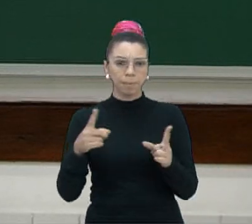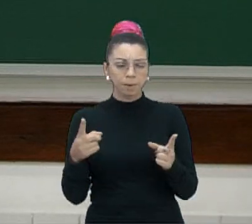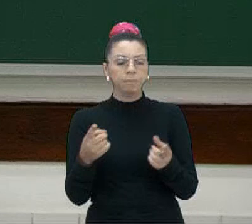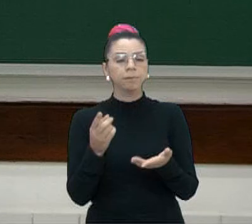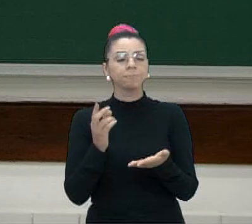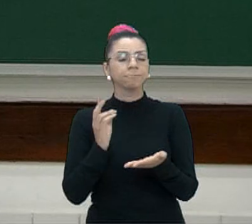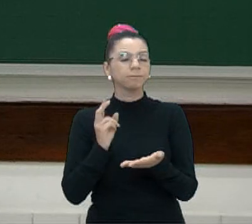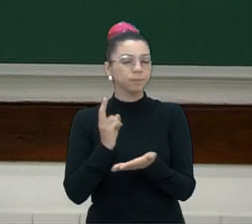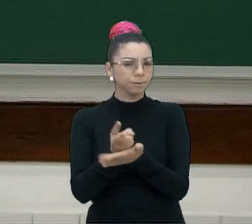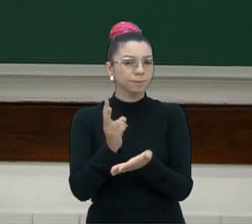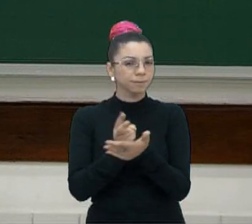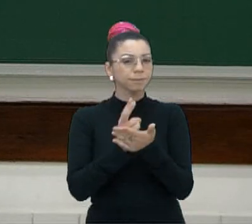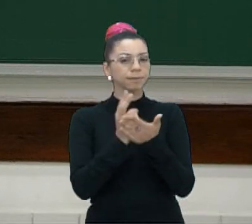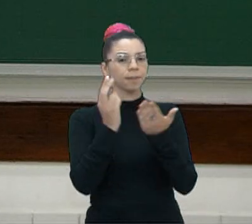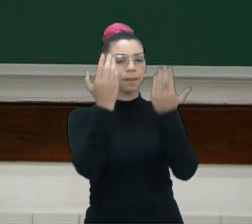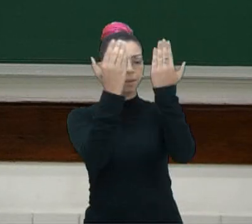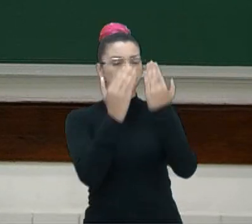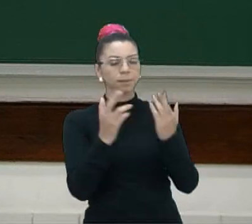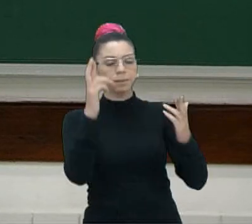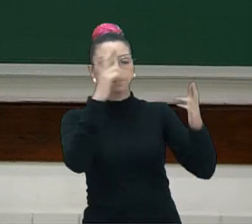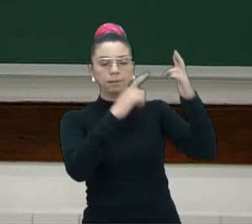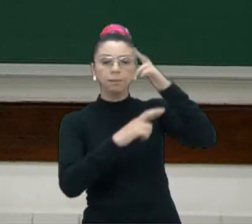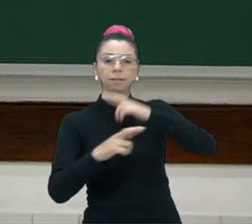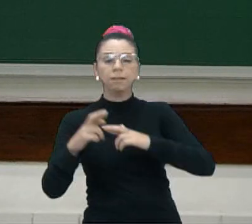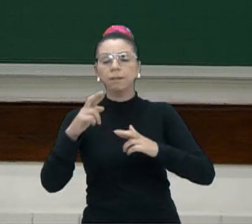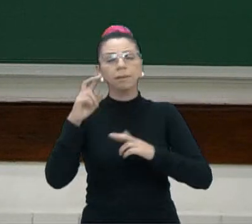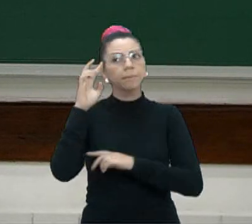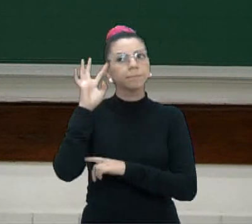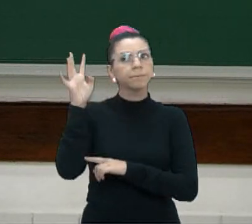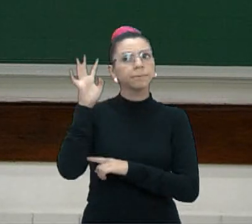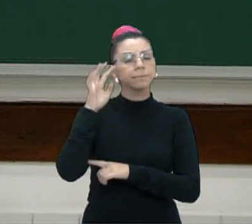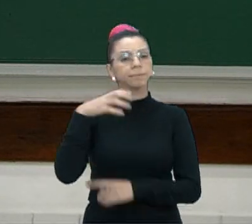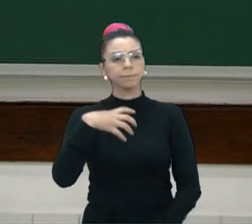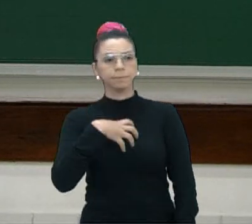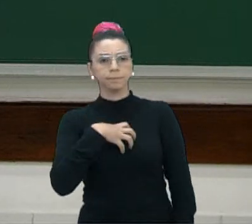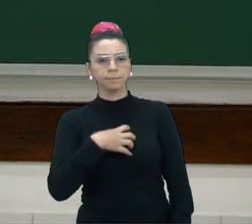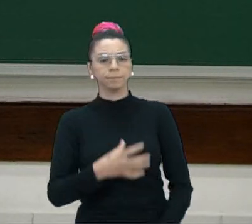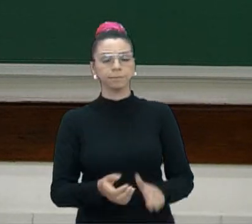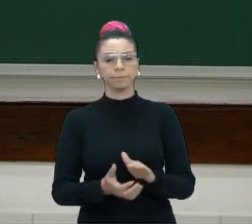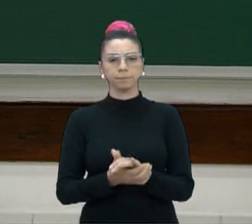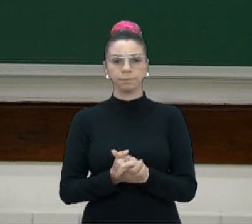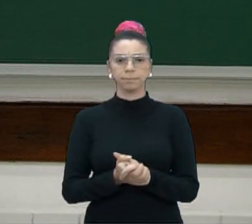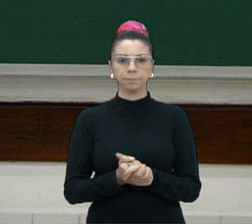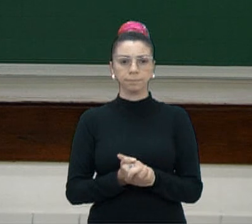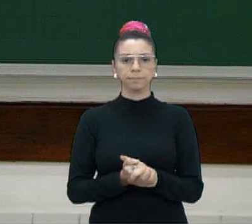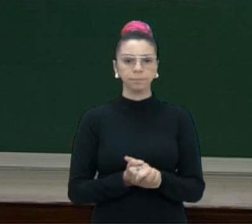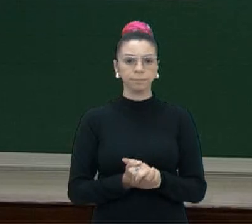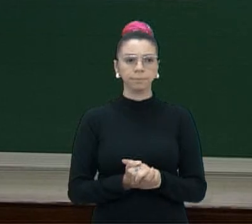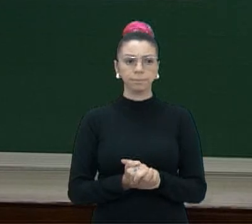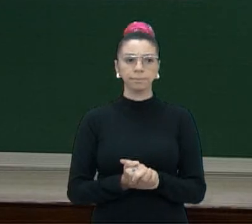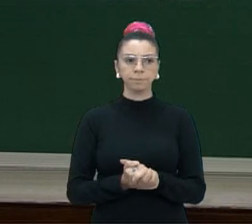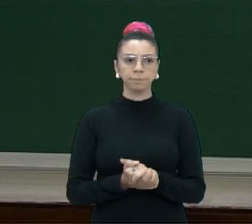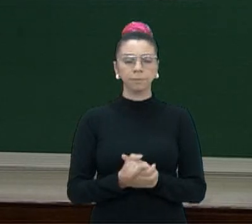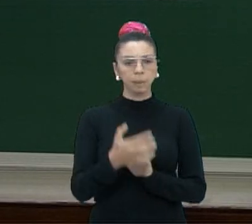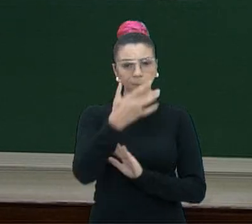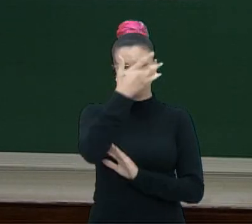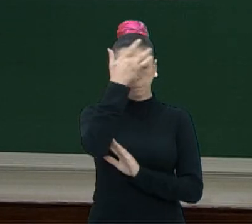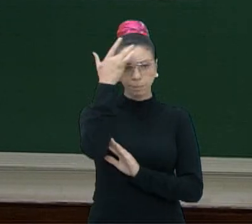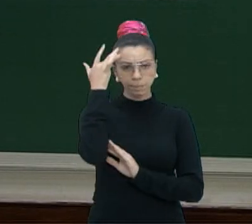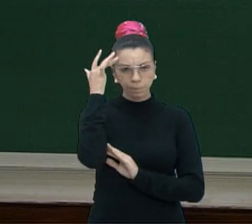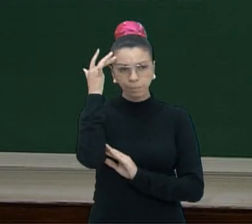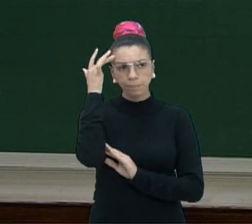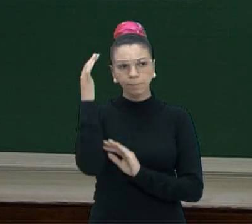continuar analisando algumas imagens, pensando sobre esses sentidos com esta imagem aqui. Eu tenho uma